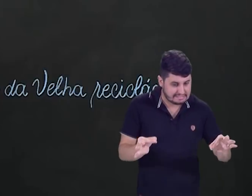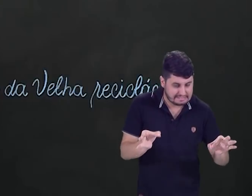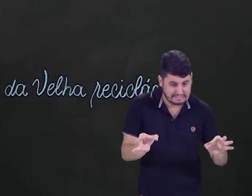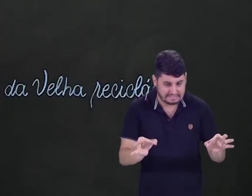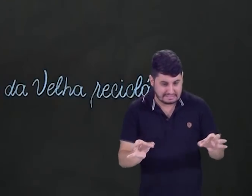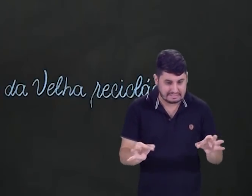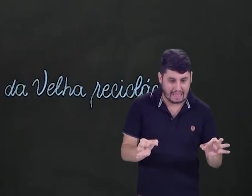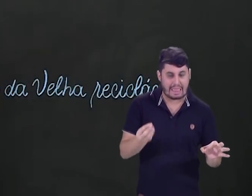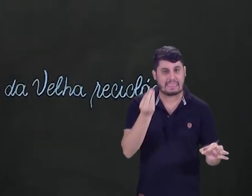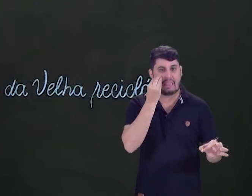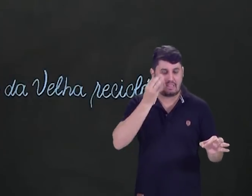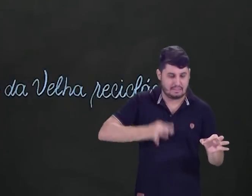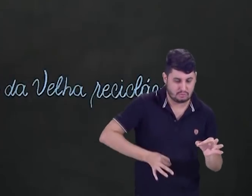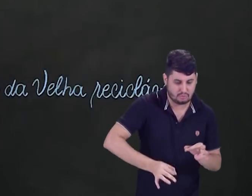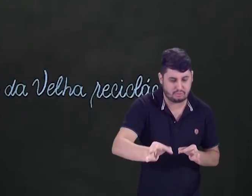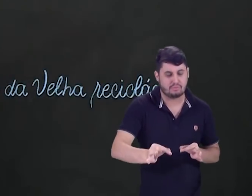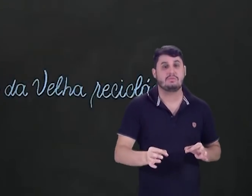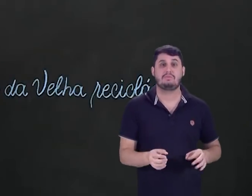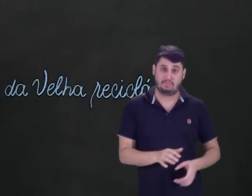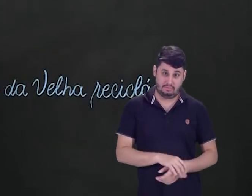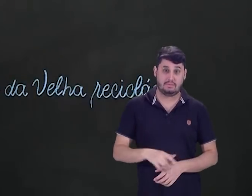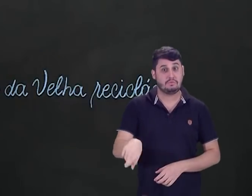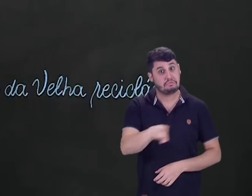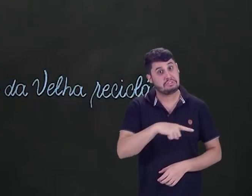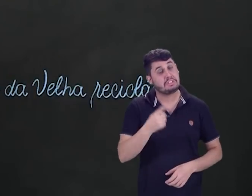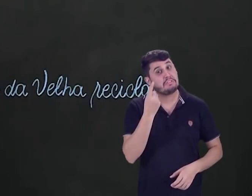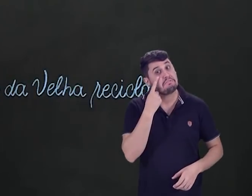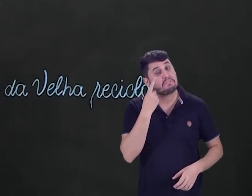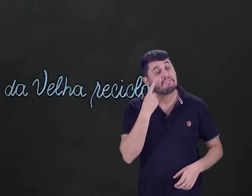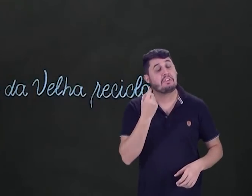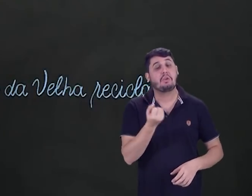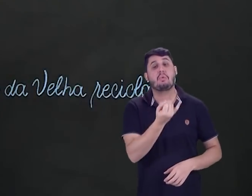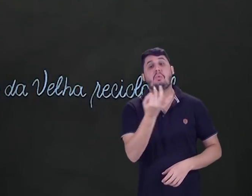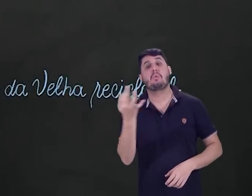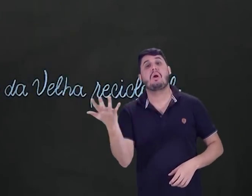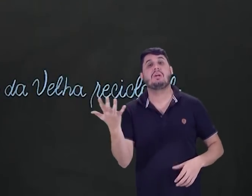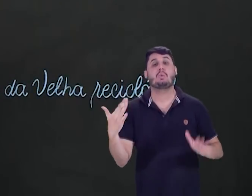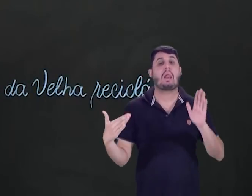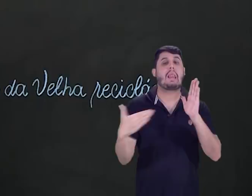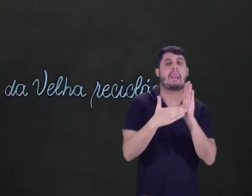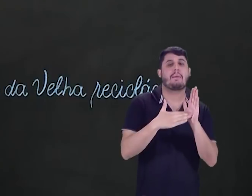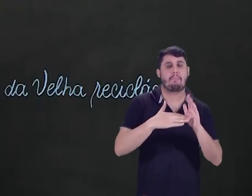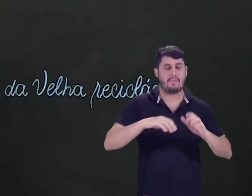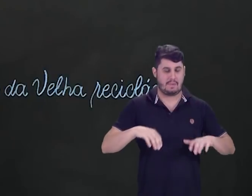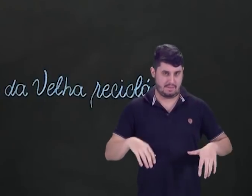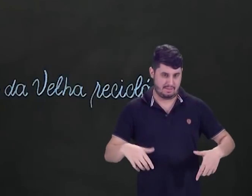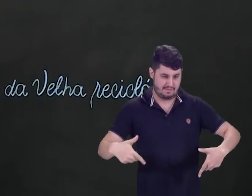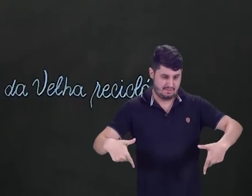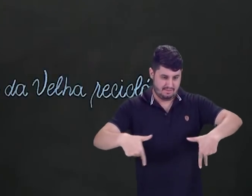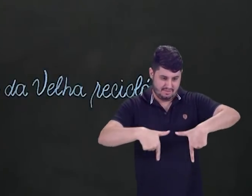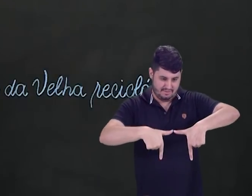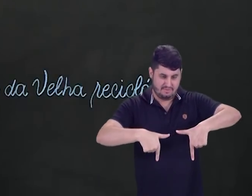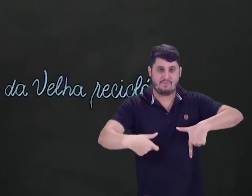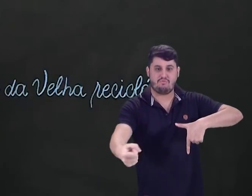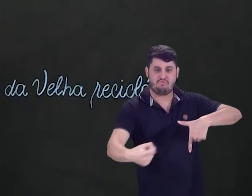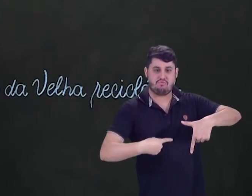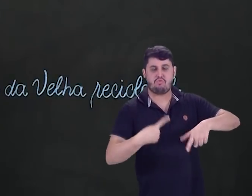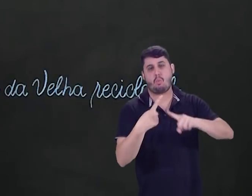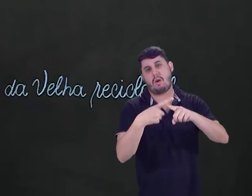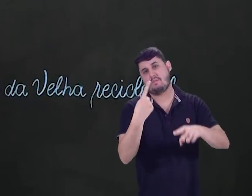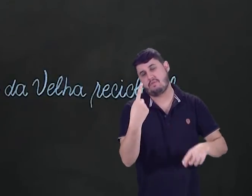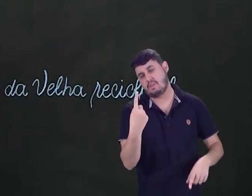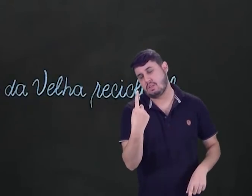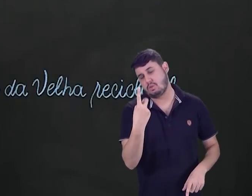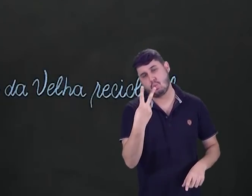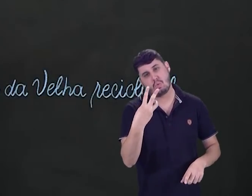que se faz até vocês escolherem quantos gols vocês querem marcar ou até quanto vai o jogo e pode trocar as duplas, fazer um campeonato, um